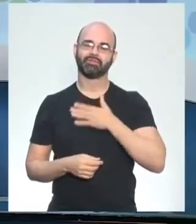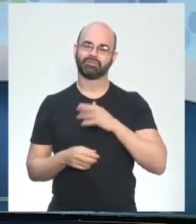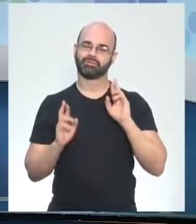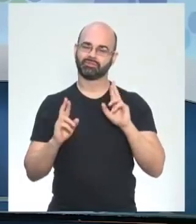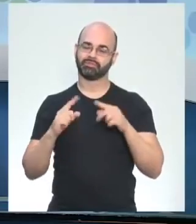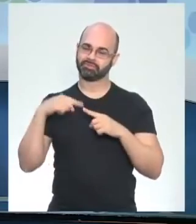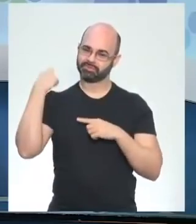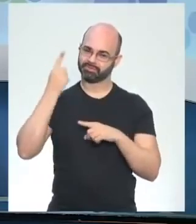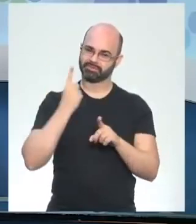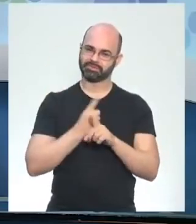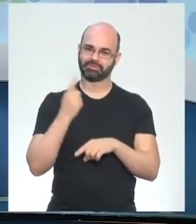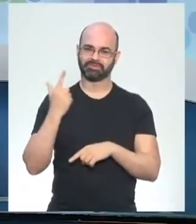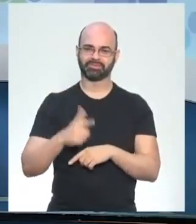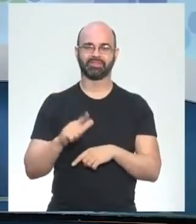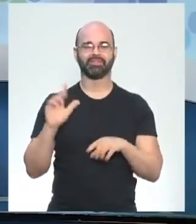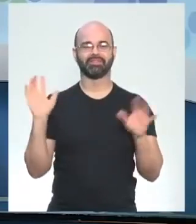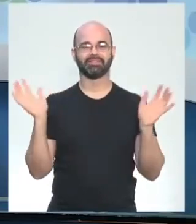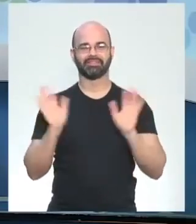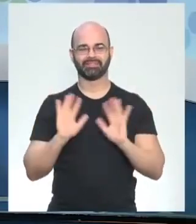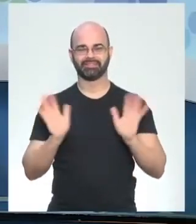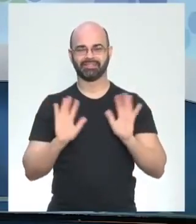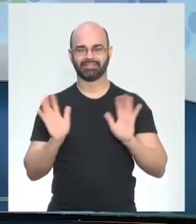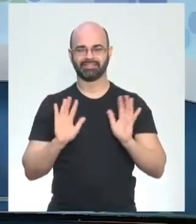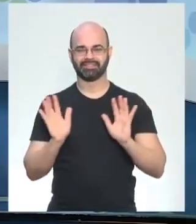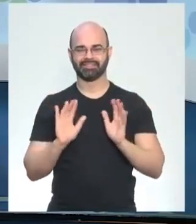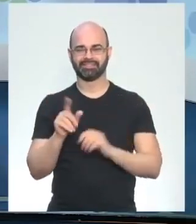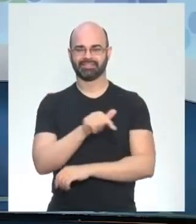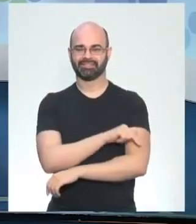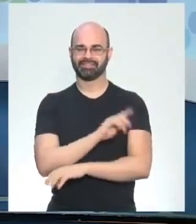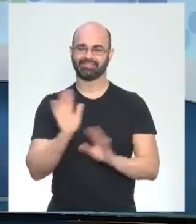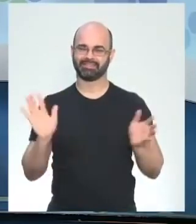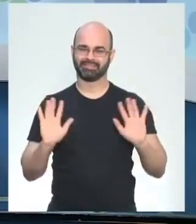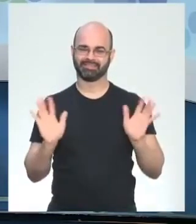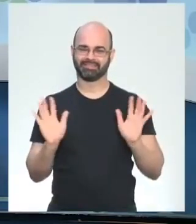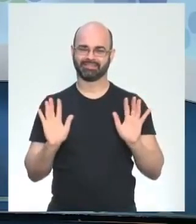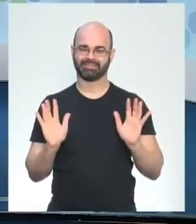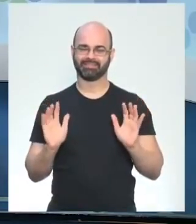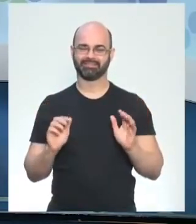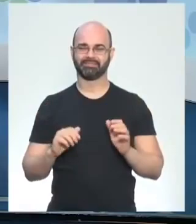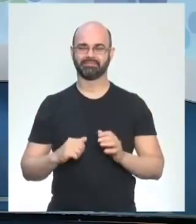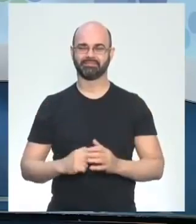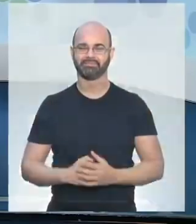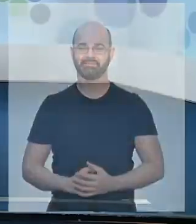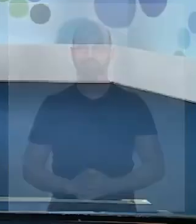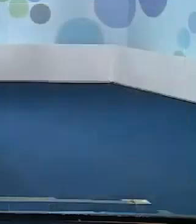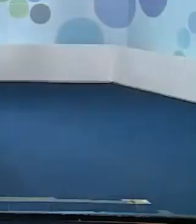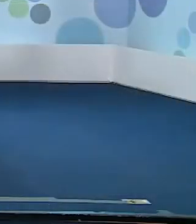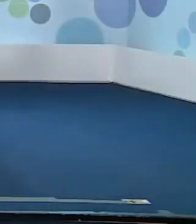próxima, Tony. Até a próxima, Jonas. Valeu. Tchau, tchau, sétimo ano. Tchau, tchau. Um cheiro. Até a próxima.